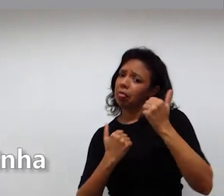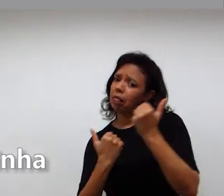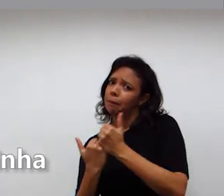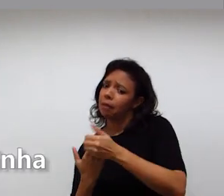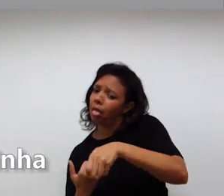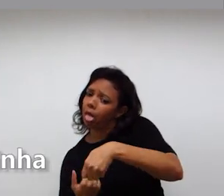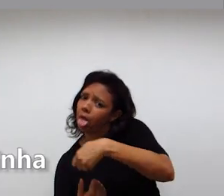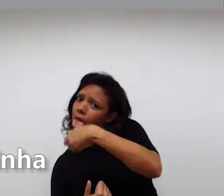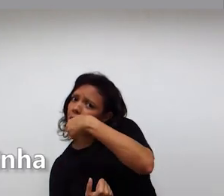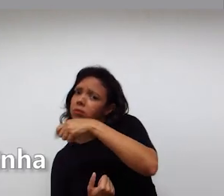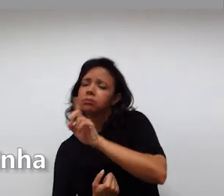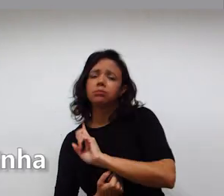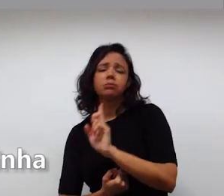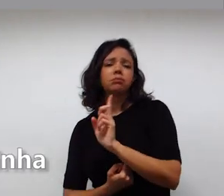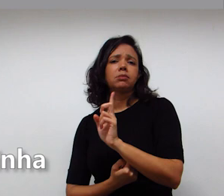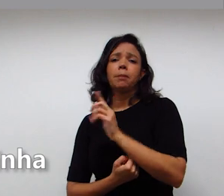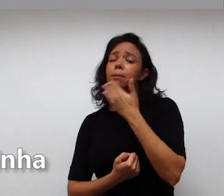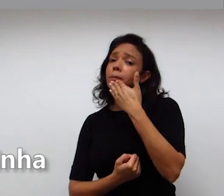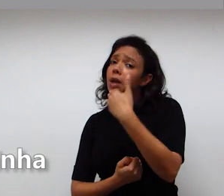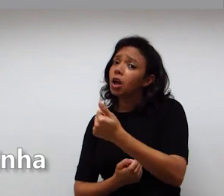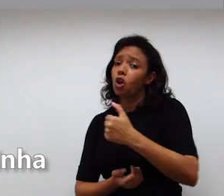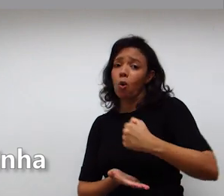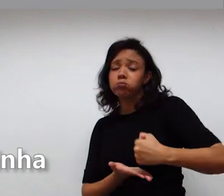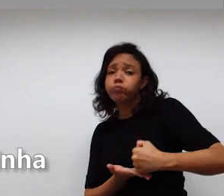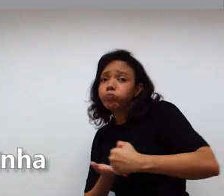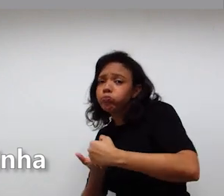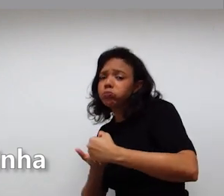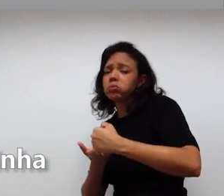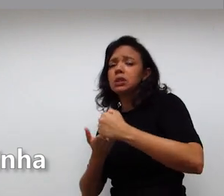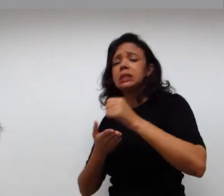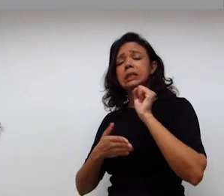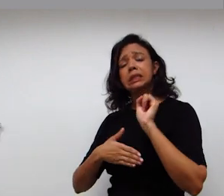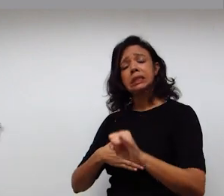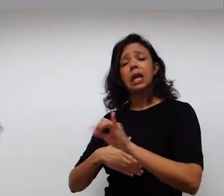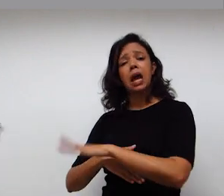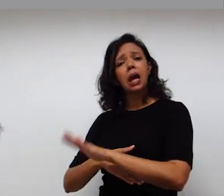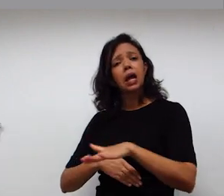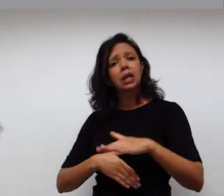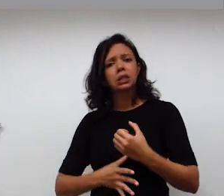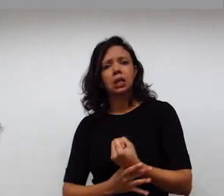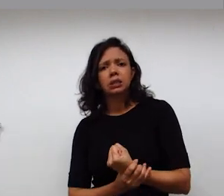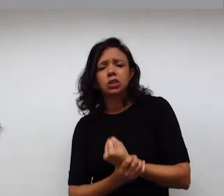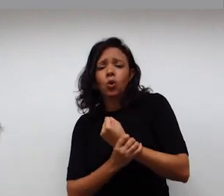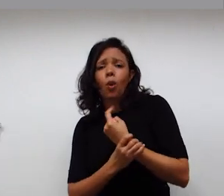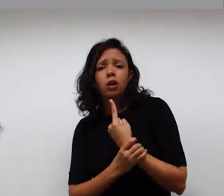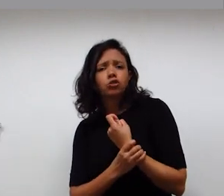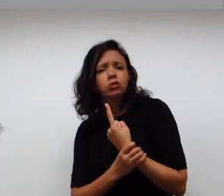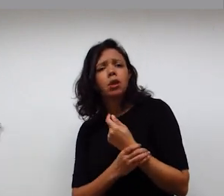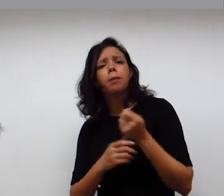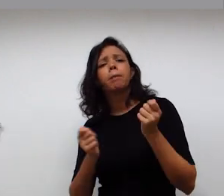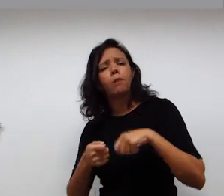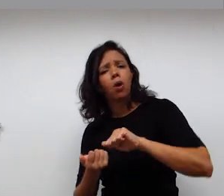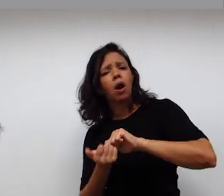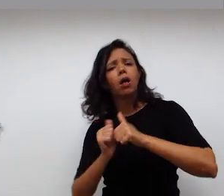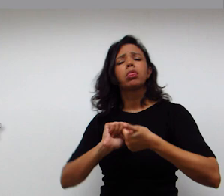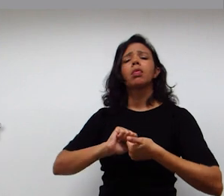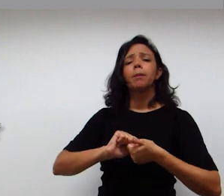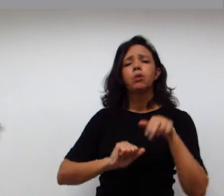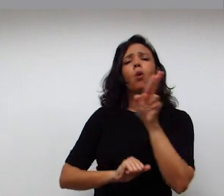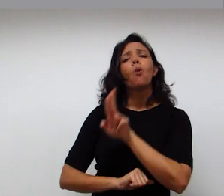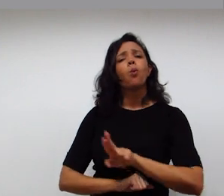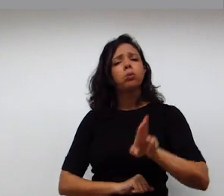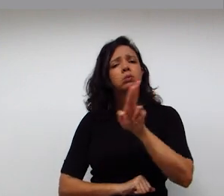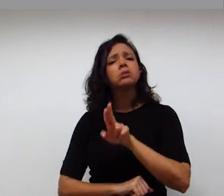dos talheres, se a criança tiver dificuldade em segurar sozinhas, eles podem ser adaptados para favorecer que a criança consiga